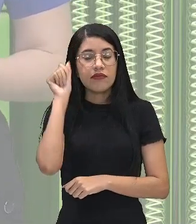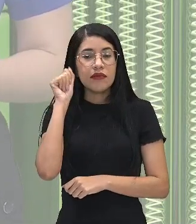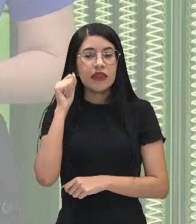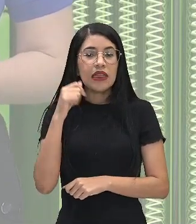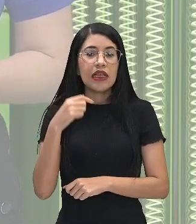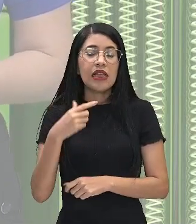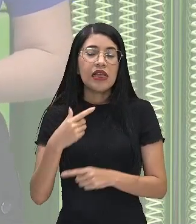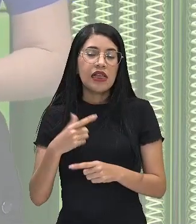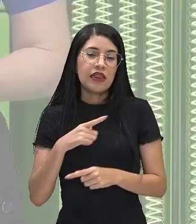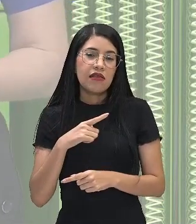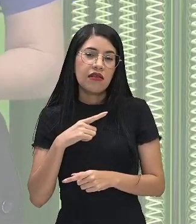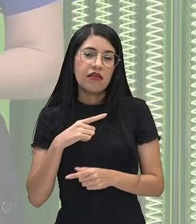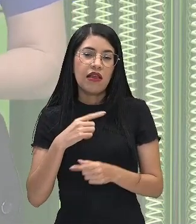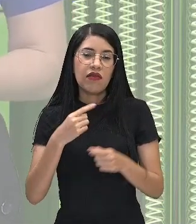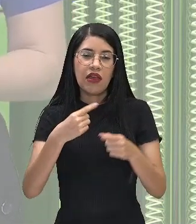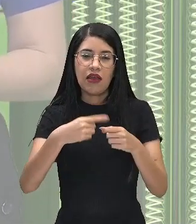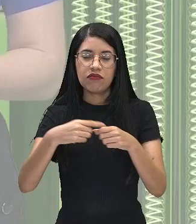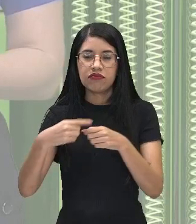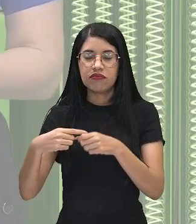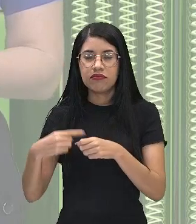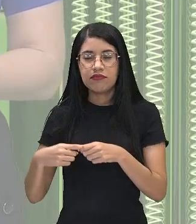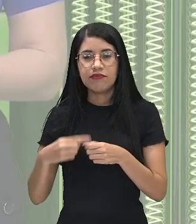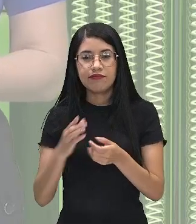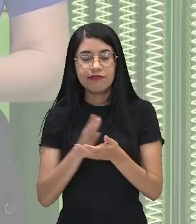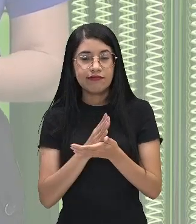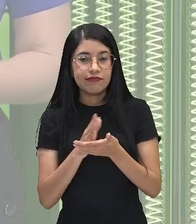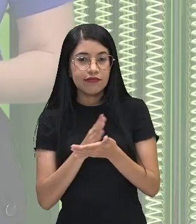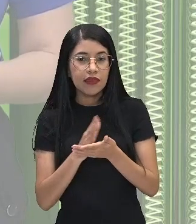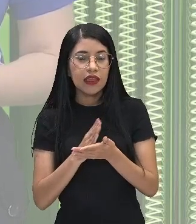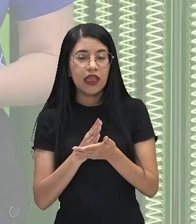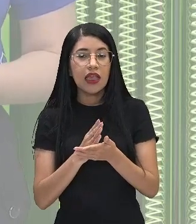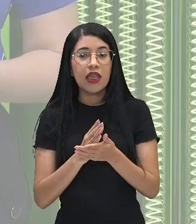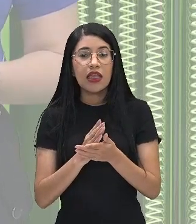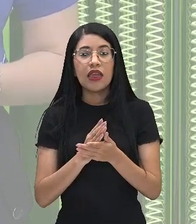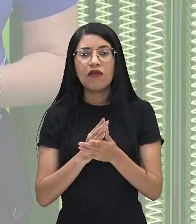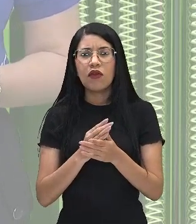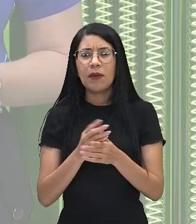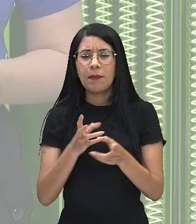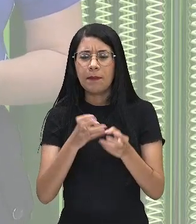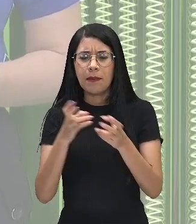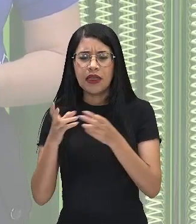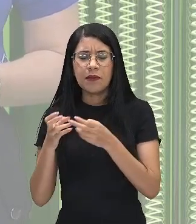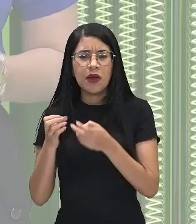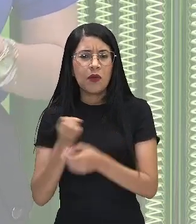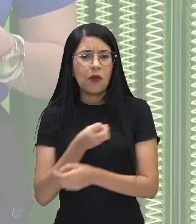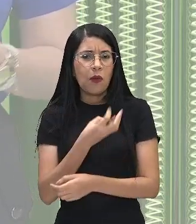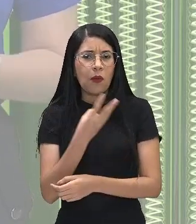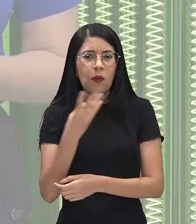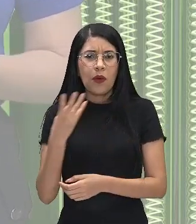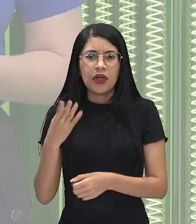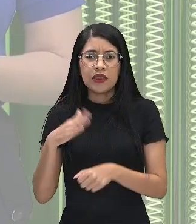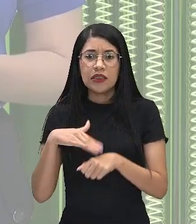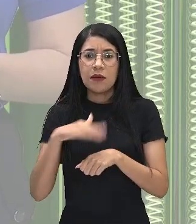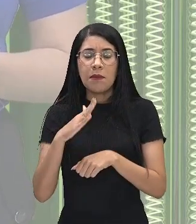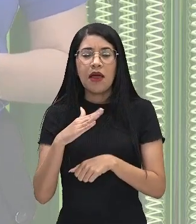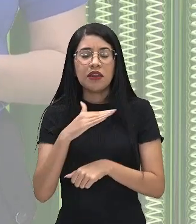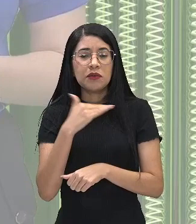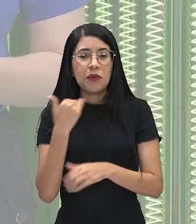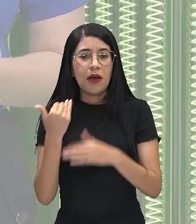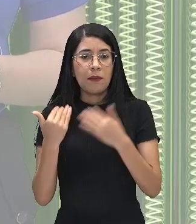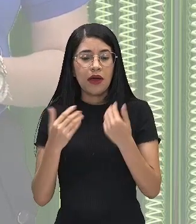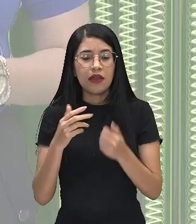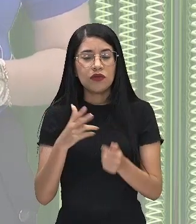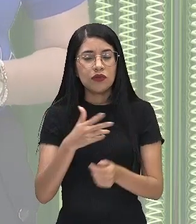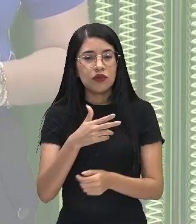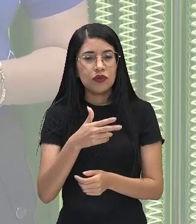tivemos municípios que foi notificado uma grande quantidade de botos mortos,